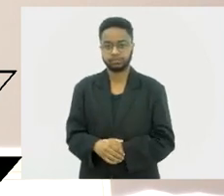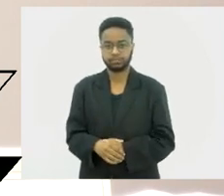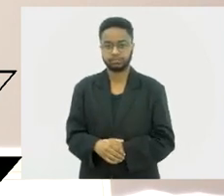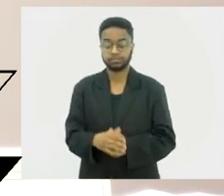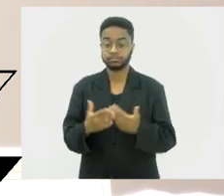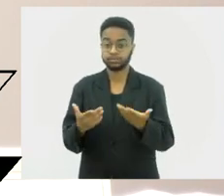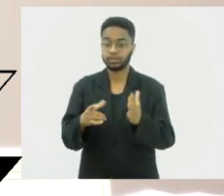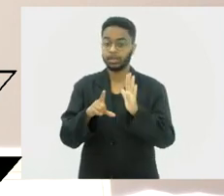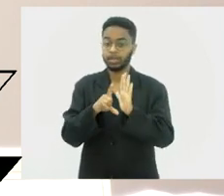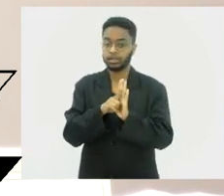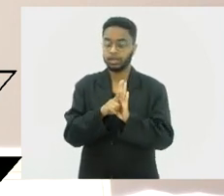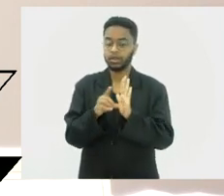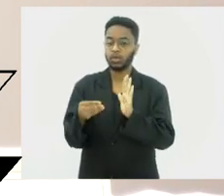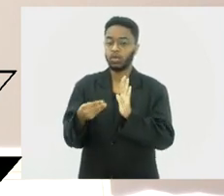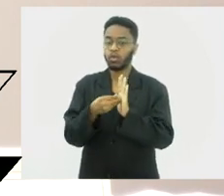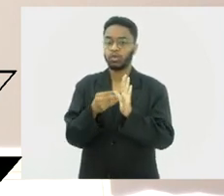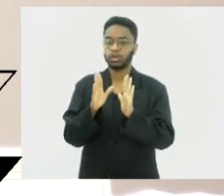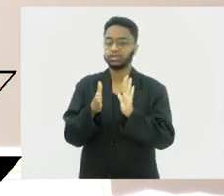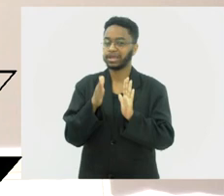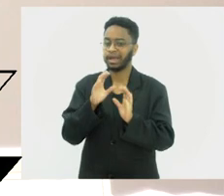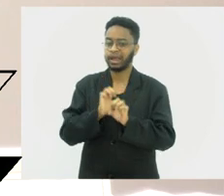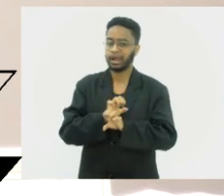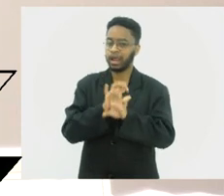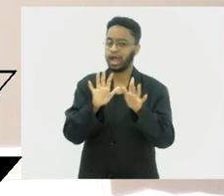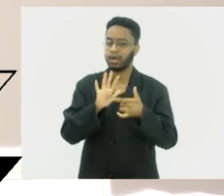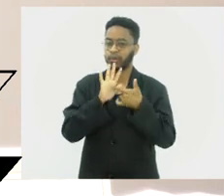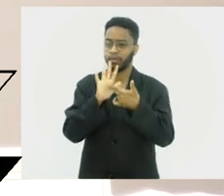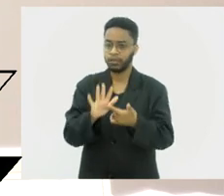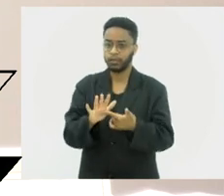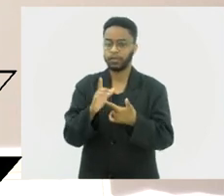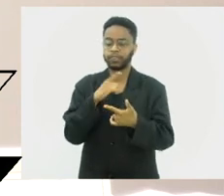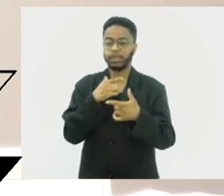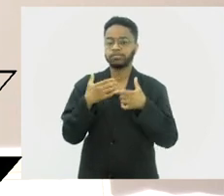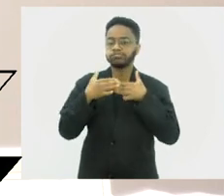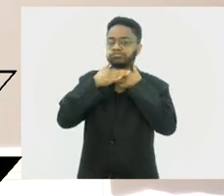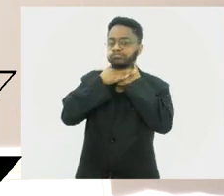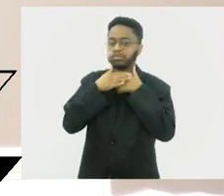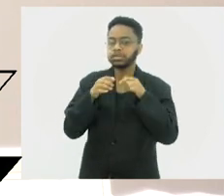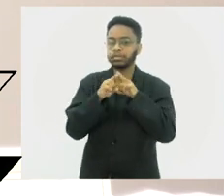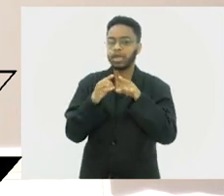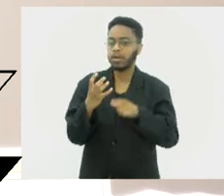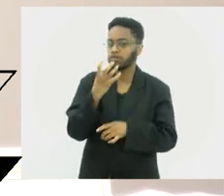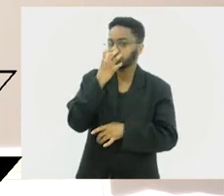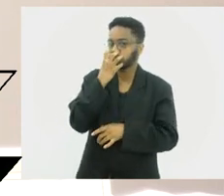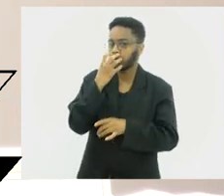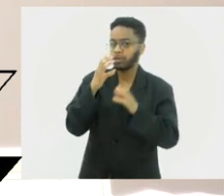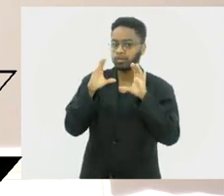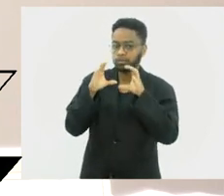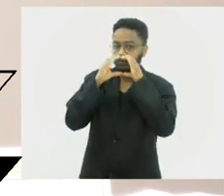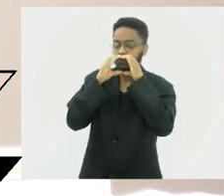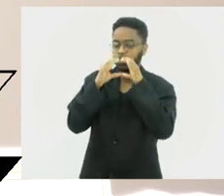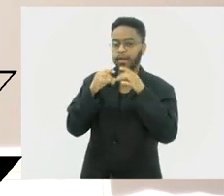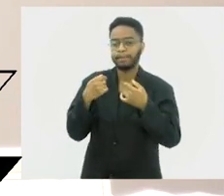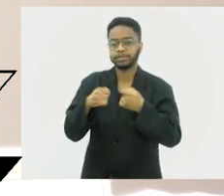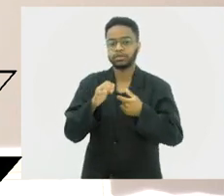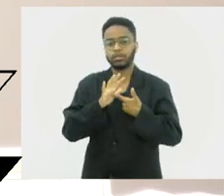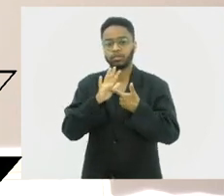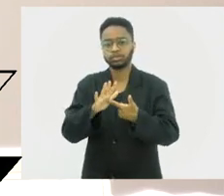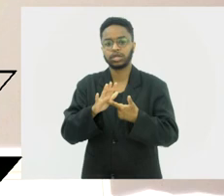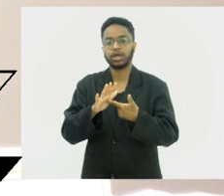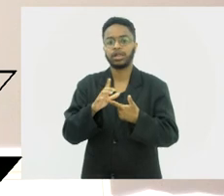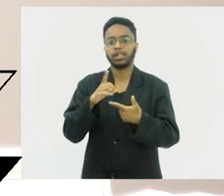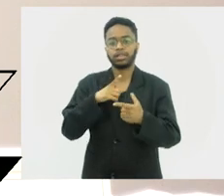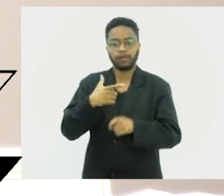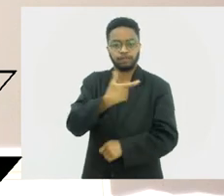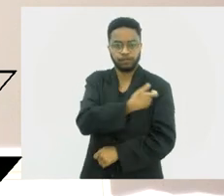Nessa lei já estabelece claramente, além da coleira e da focinheira, a questão do atestado de vacinação, de